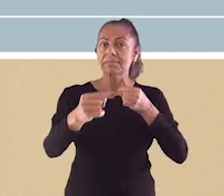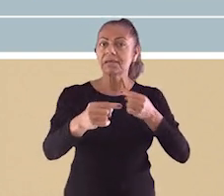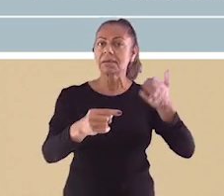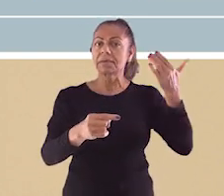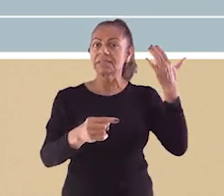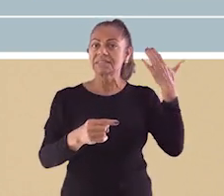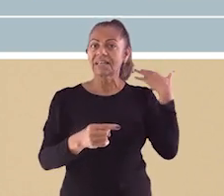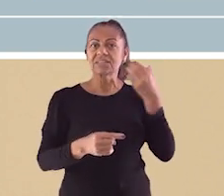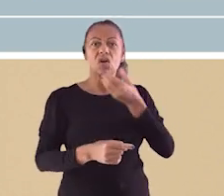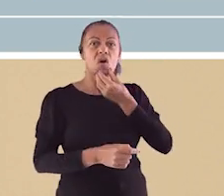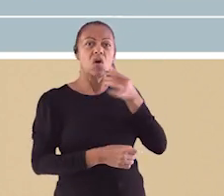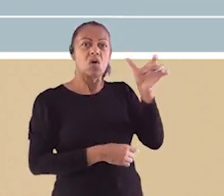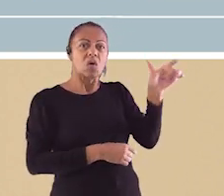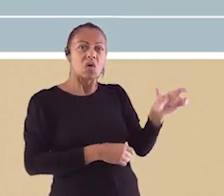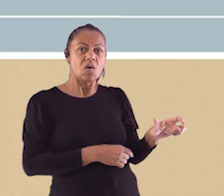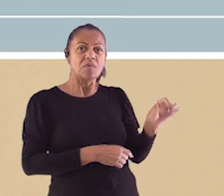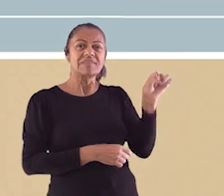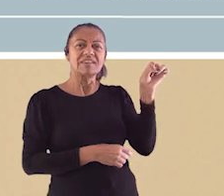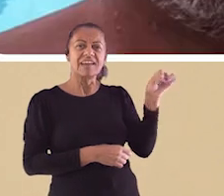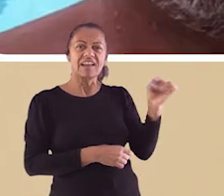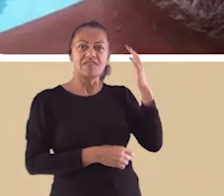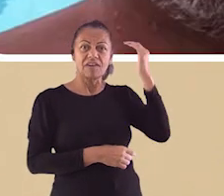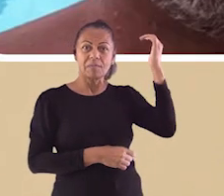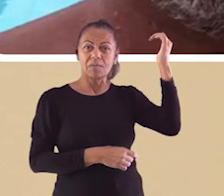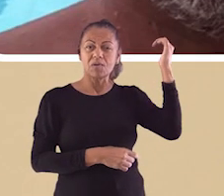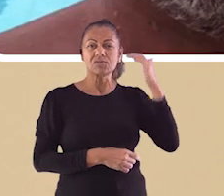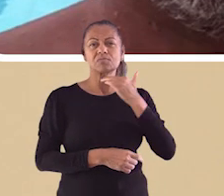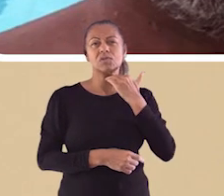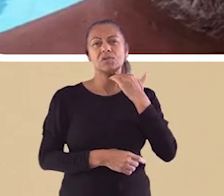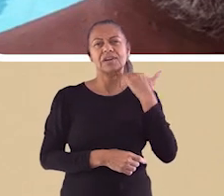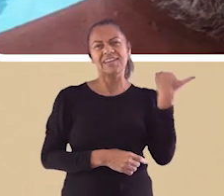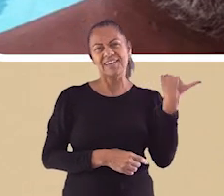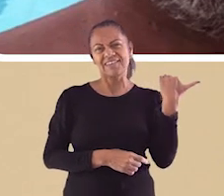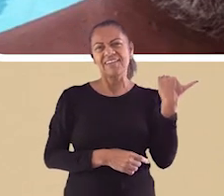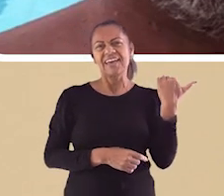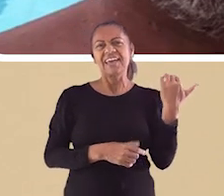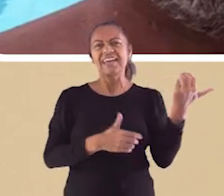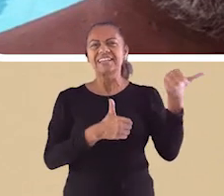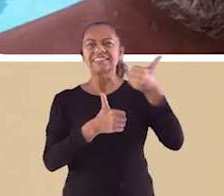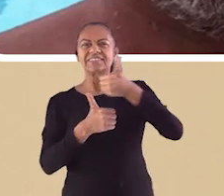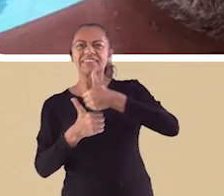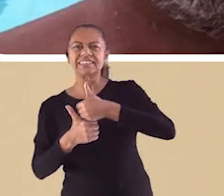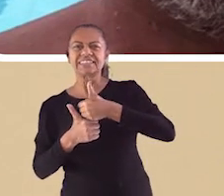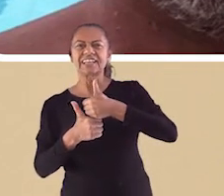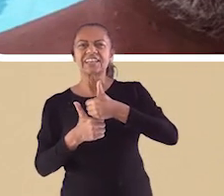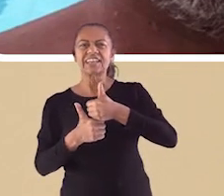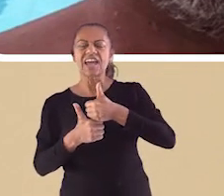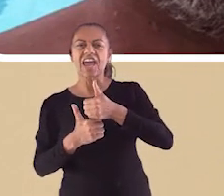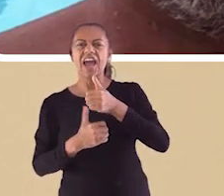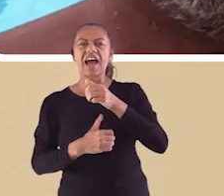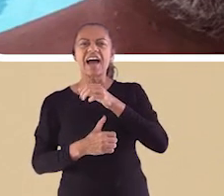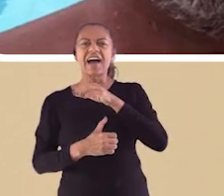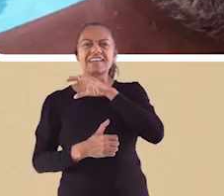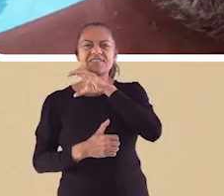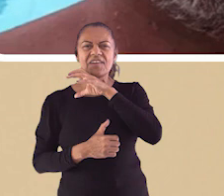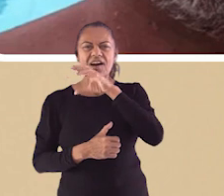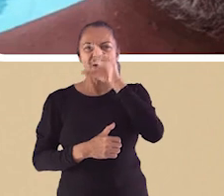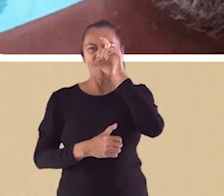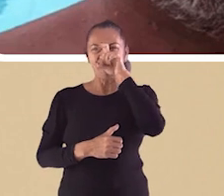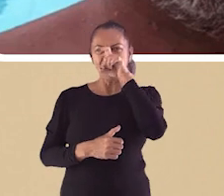simples, porém precisa da doença. Semana passada faleceu o ator Tom Veiga, que dava